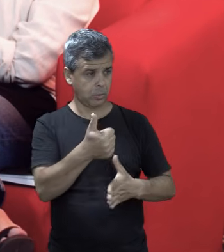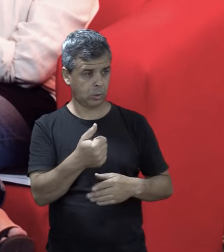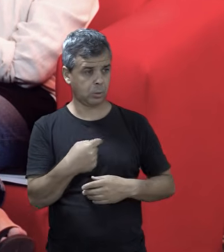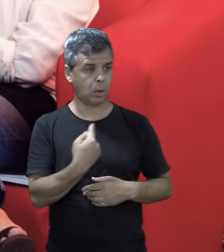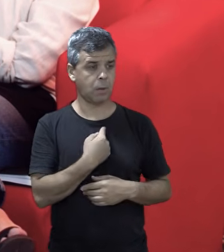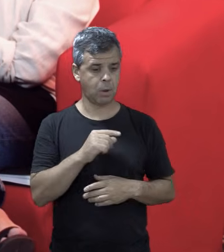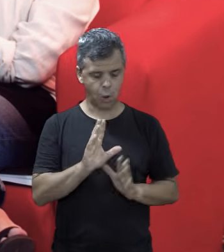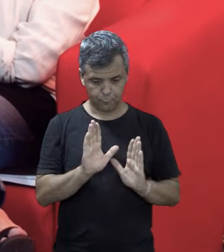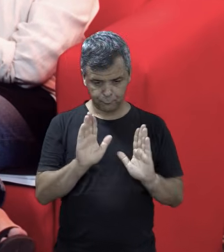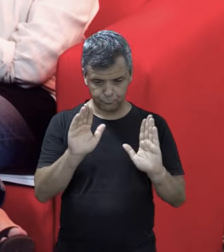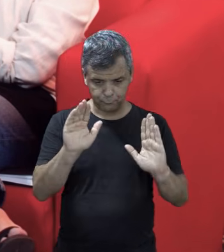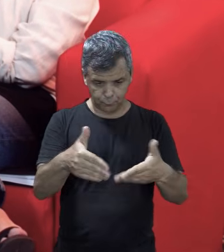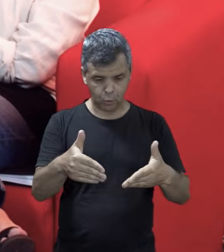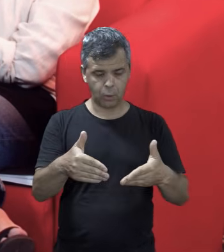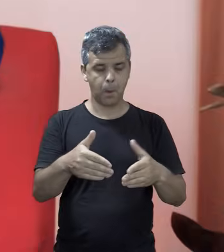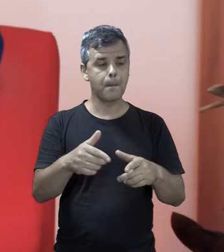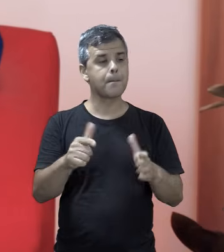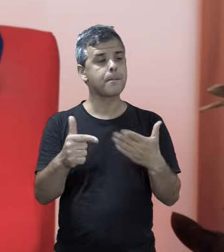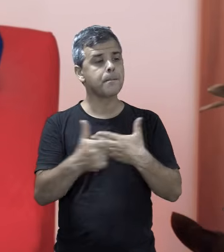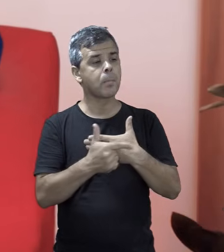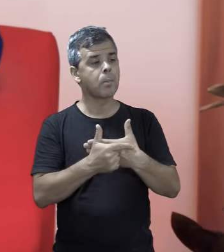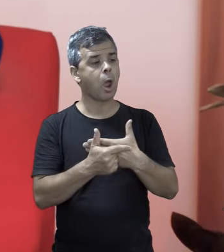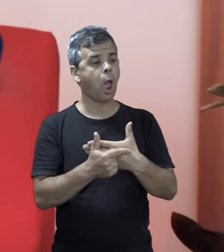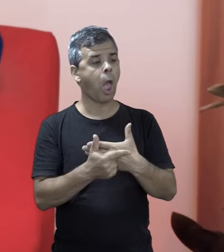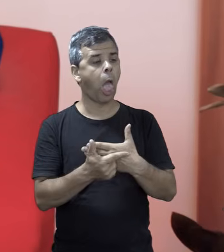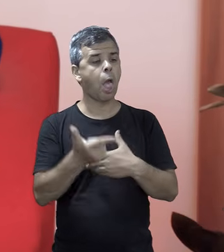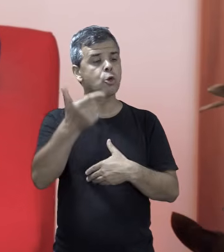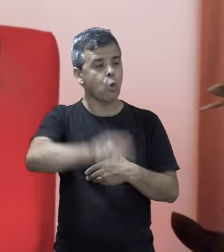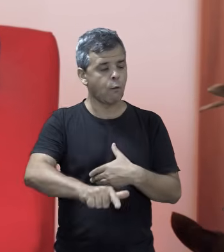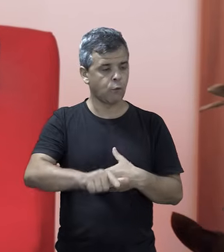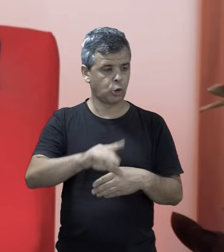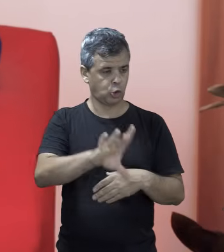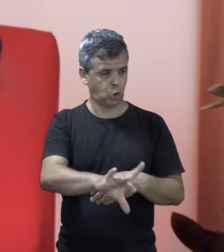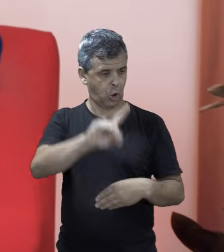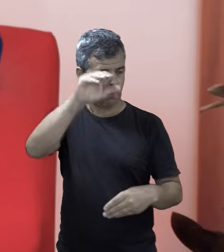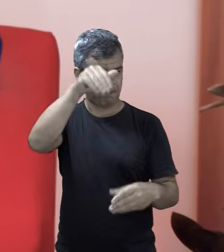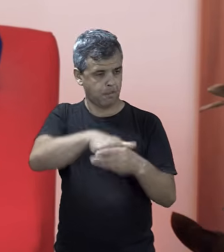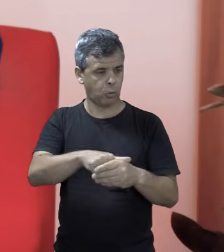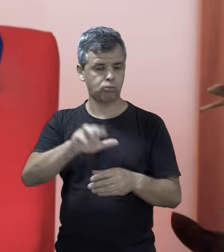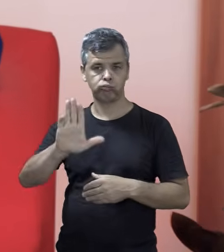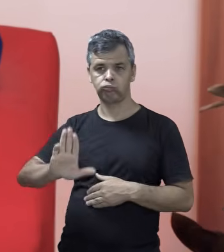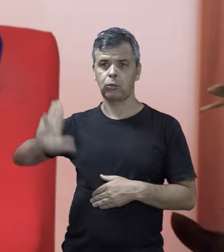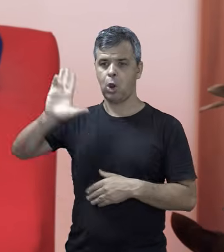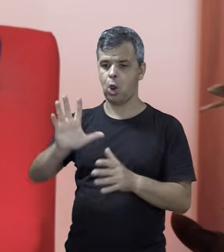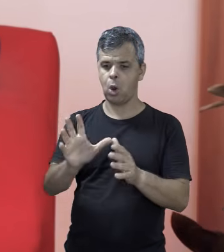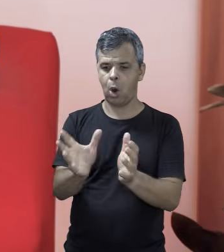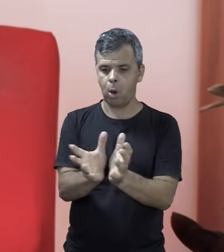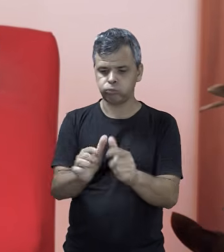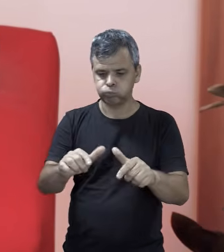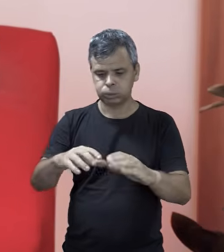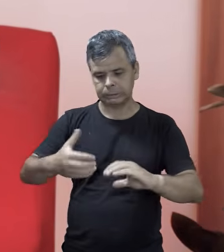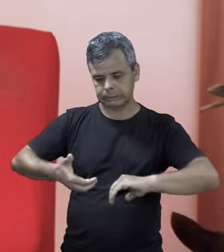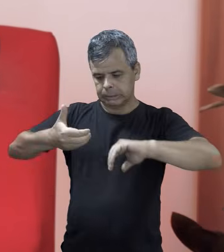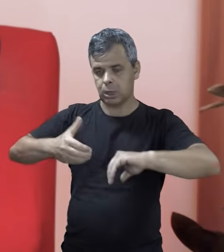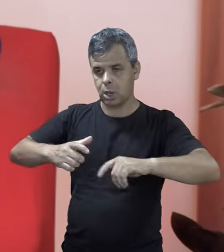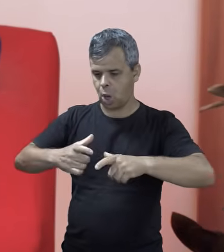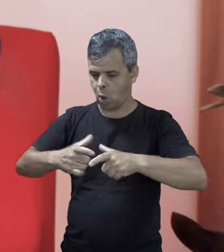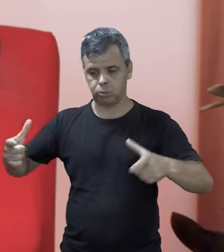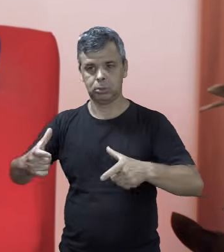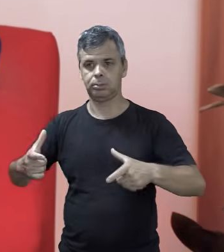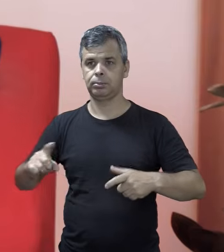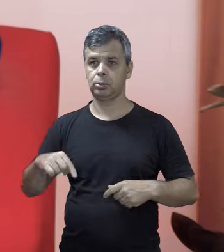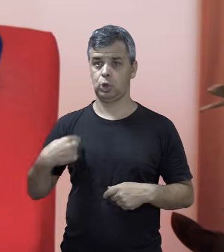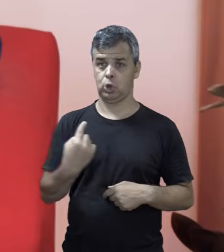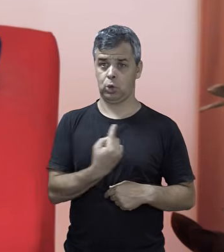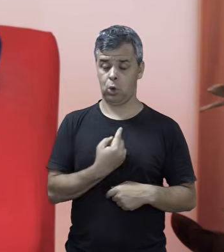a centralidade da nossa tarefa é reeleger o presidente Lula e aumentar a nossa bancada. Não vai dar certo